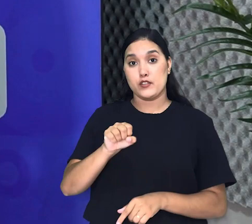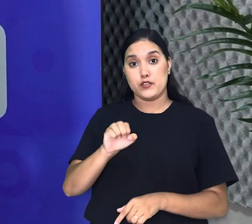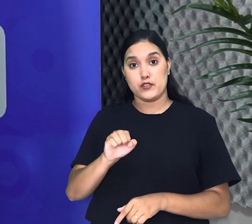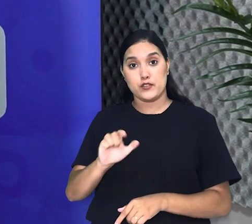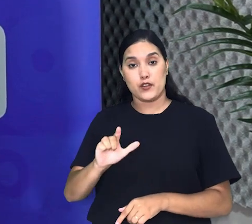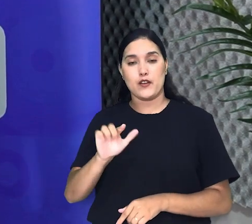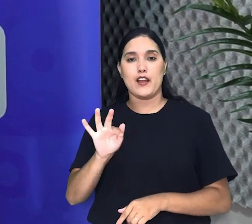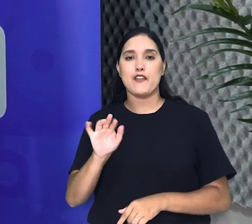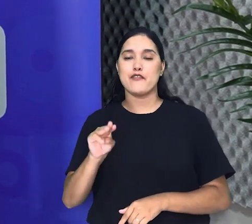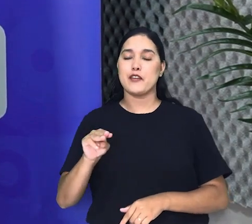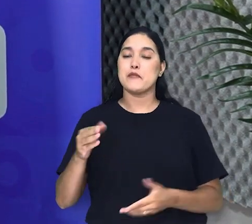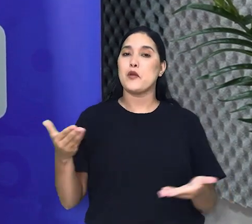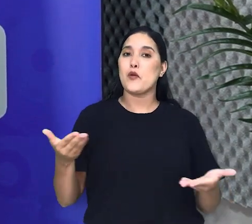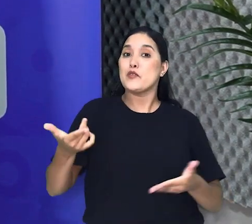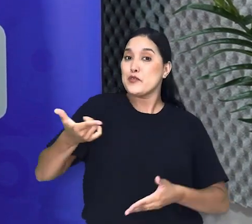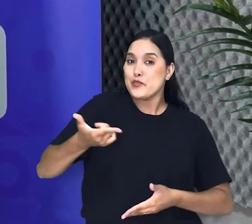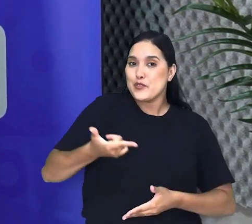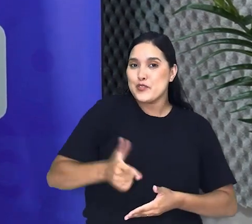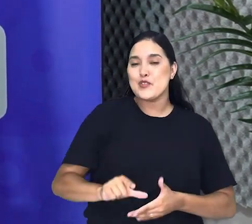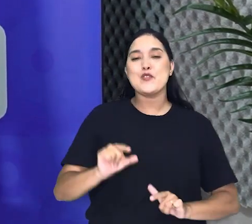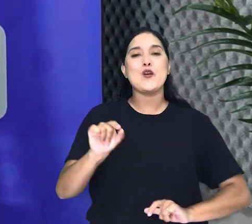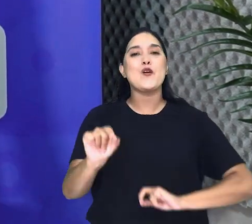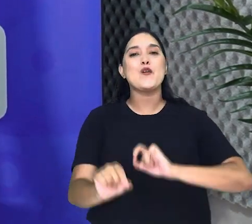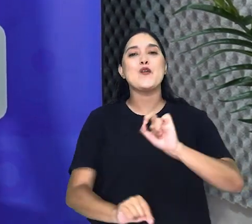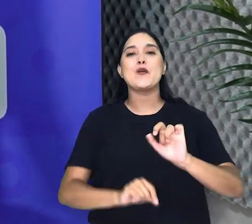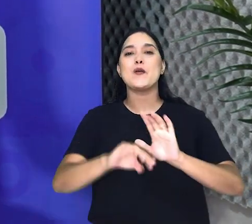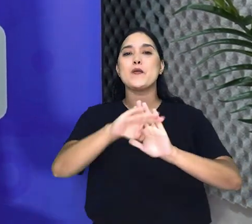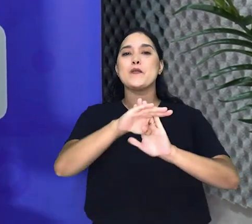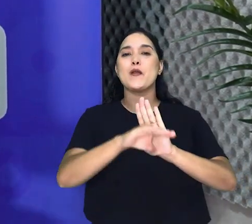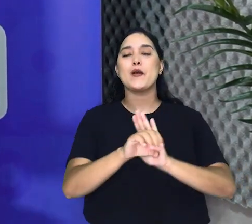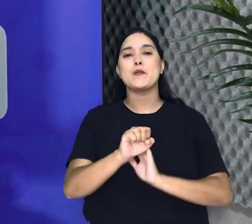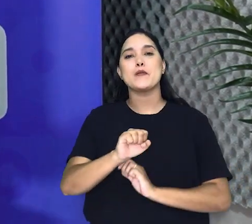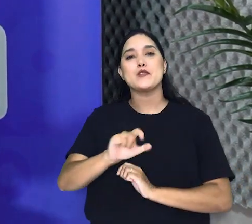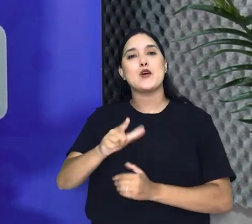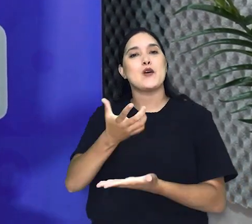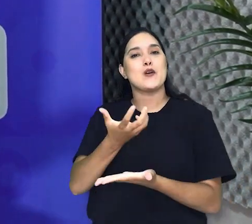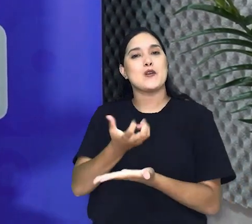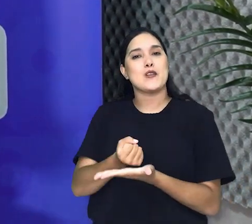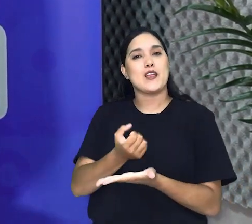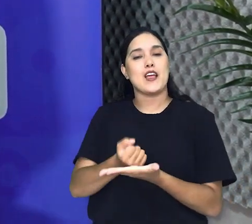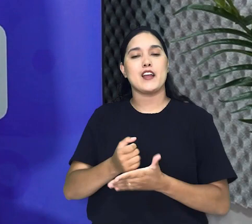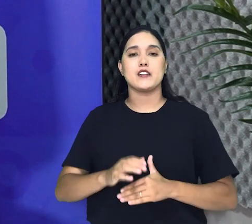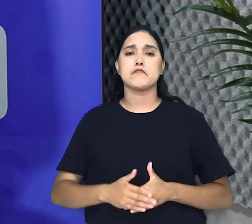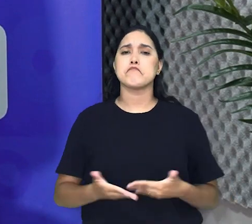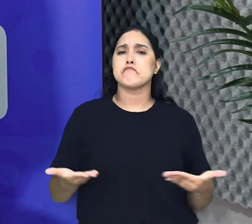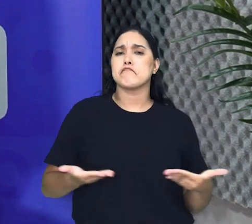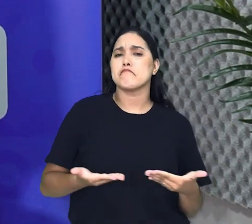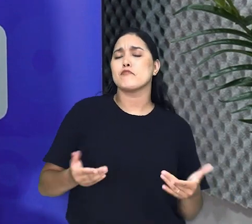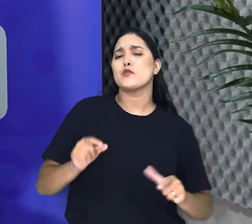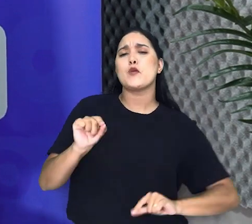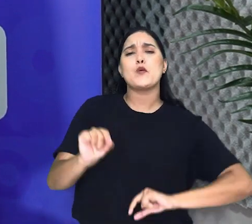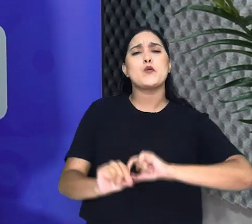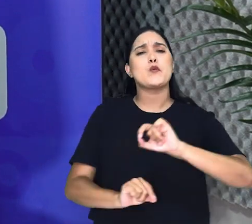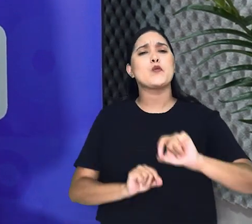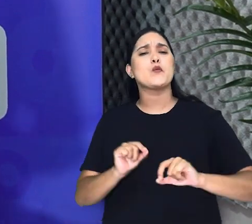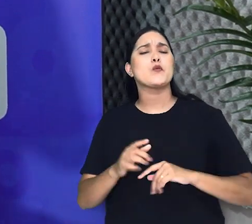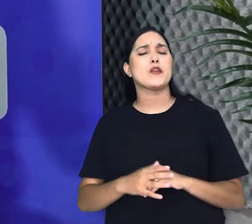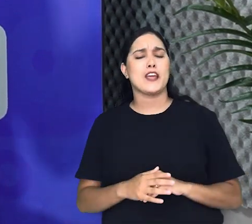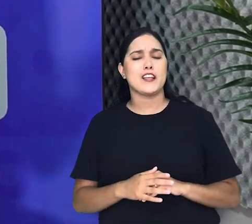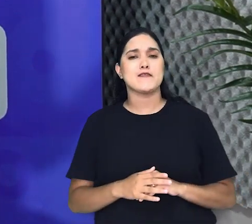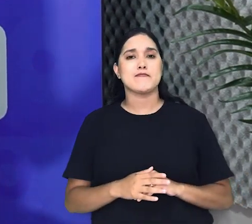nosso programa Solcast. E hoje, como de praxe, nós não poderíamos deixar